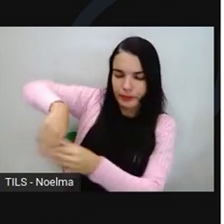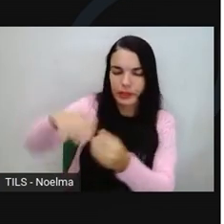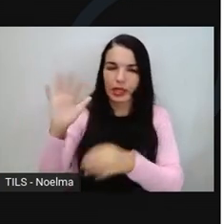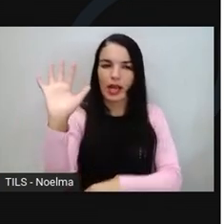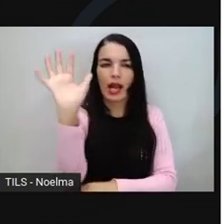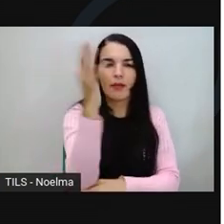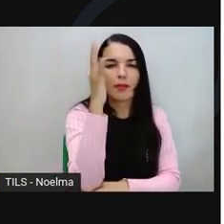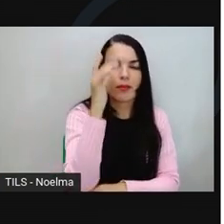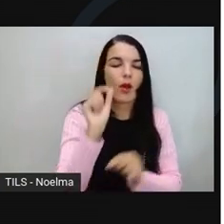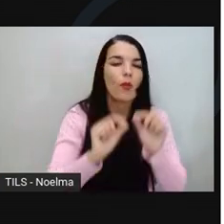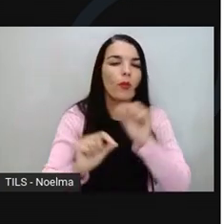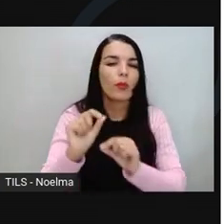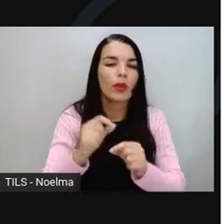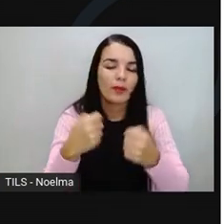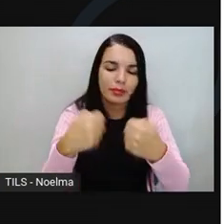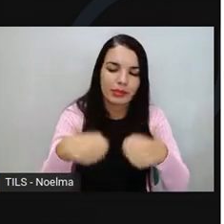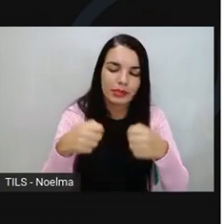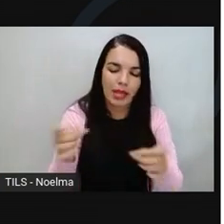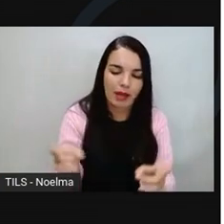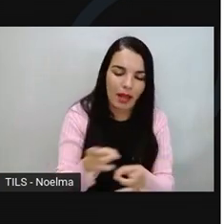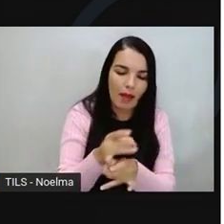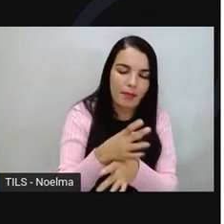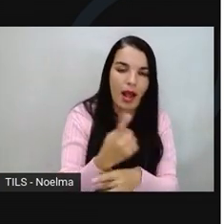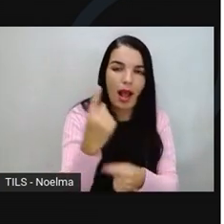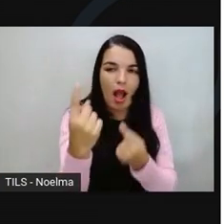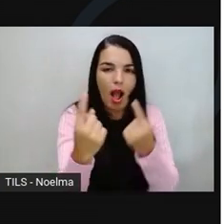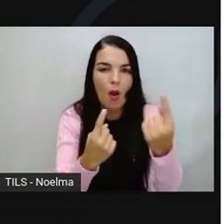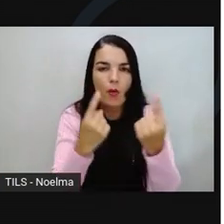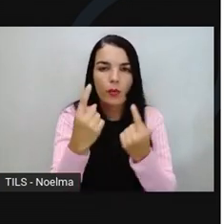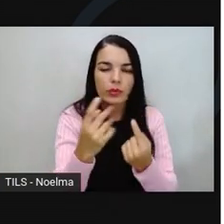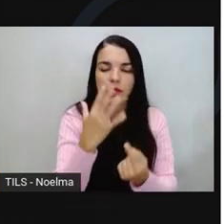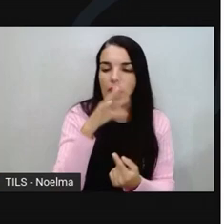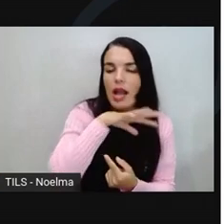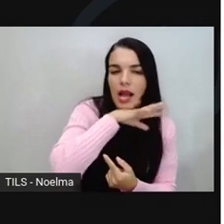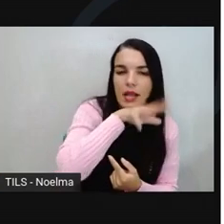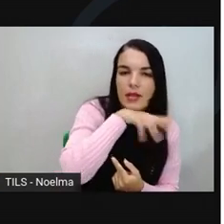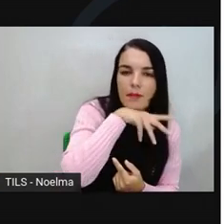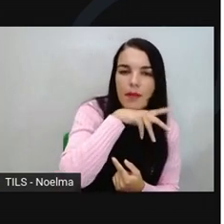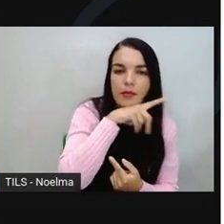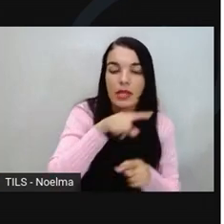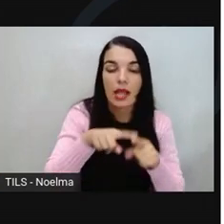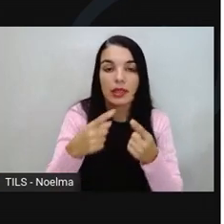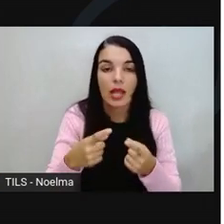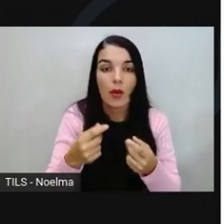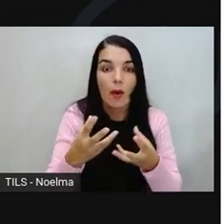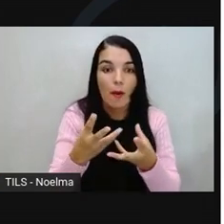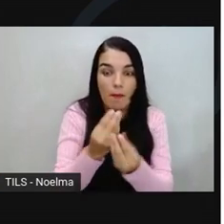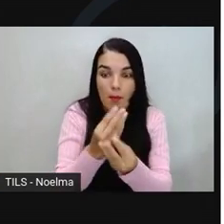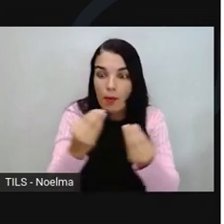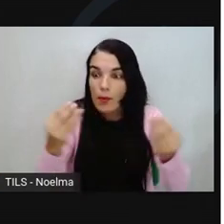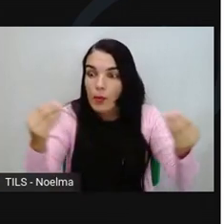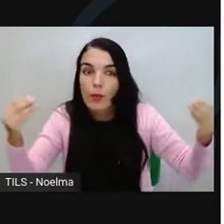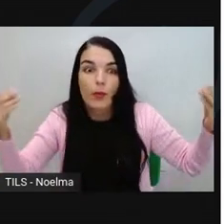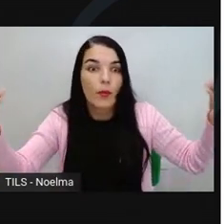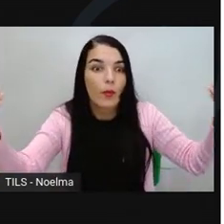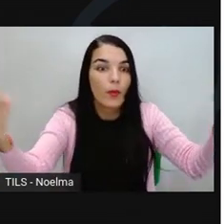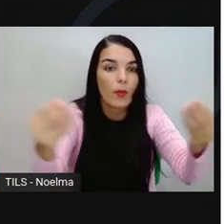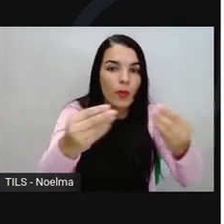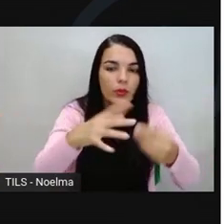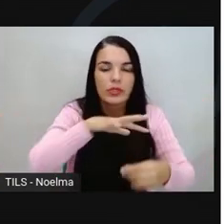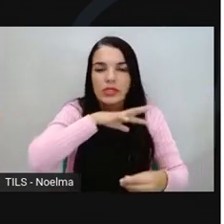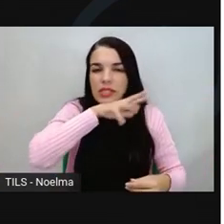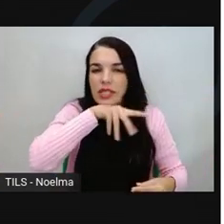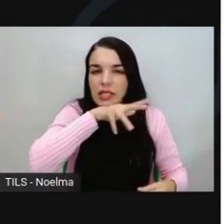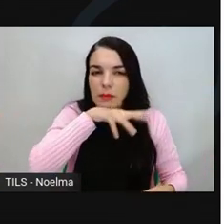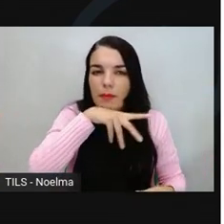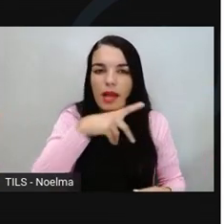acaba eliminando certos predadores. Isso facilita a proliferação de animais herbívoros, que se transformam em